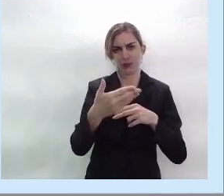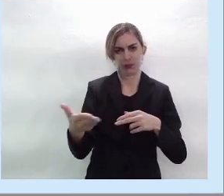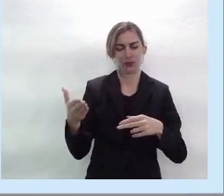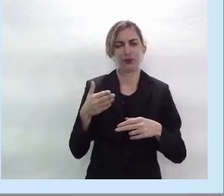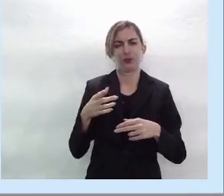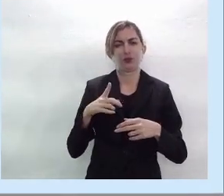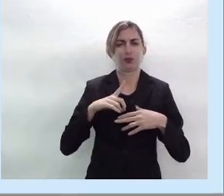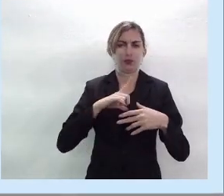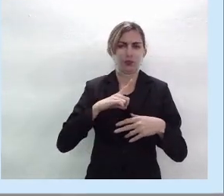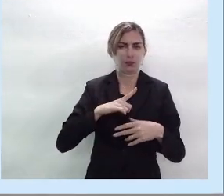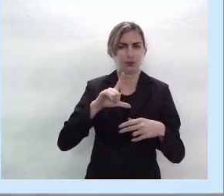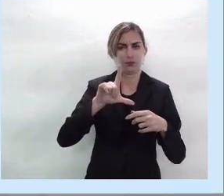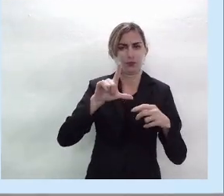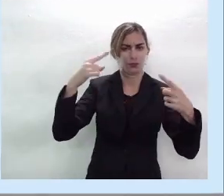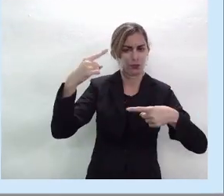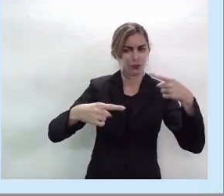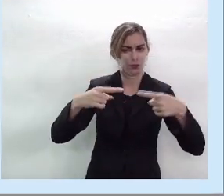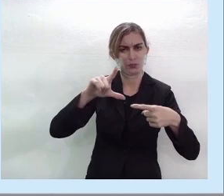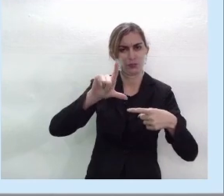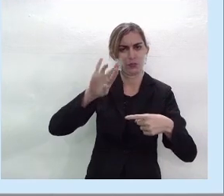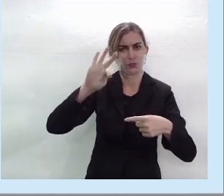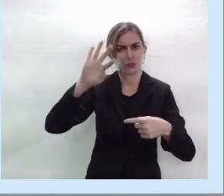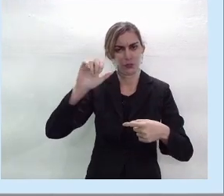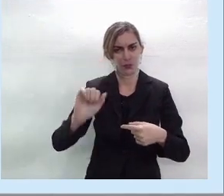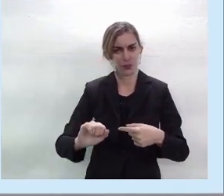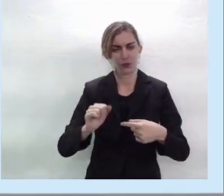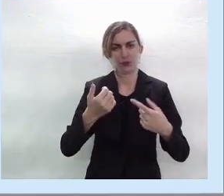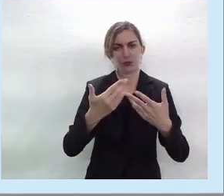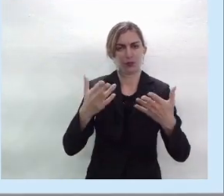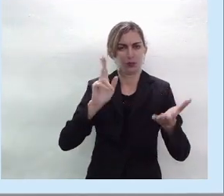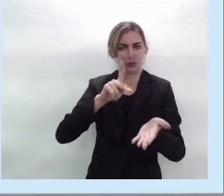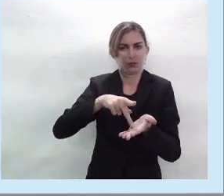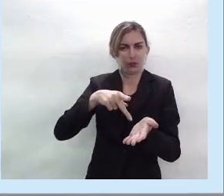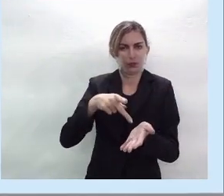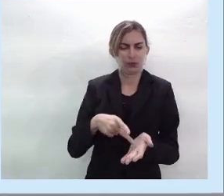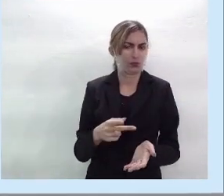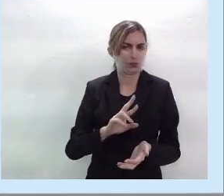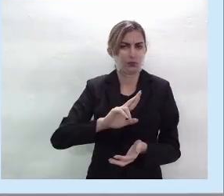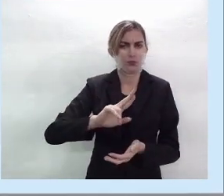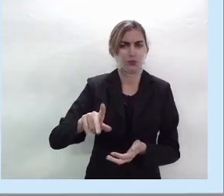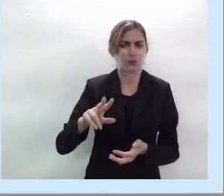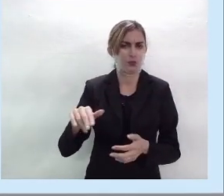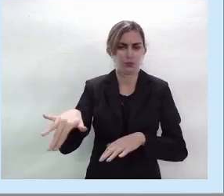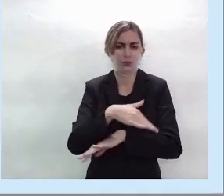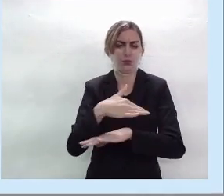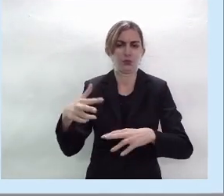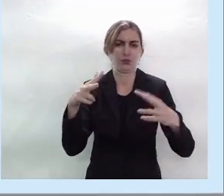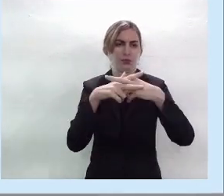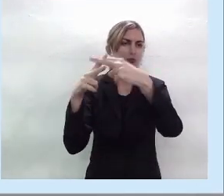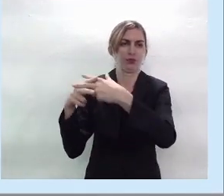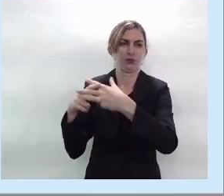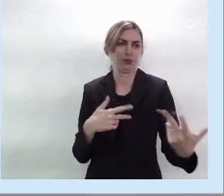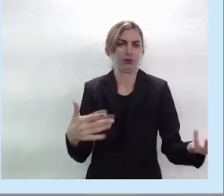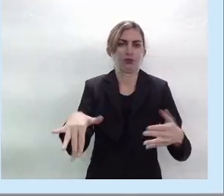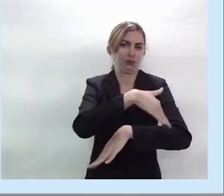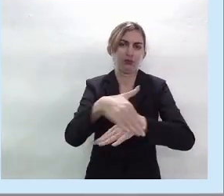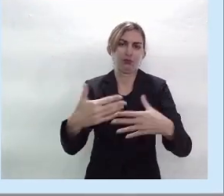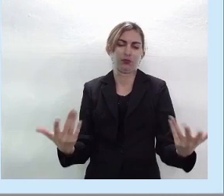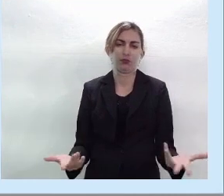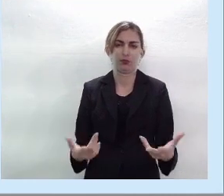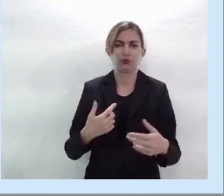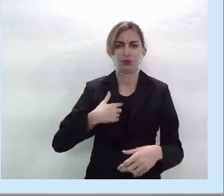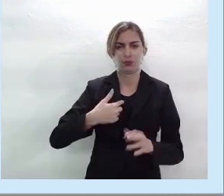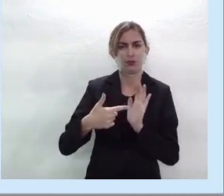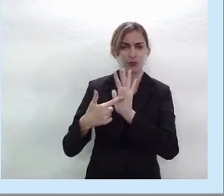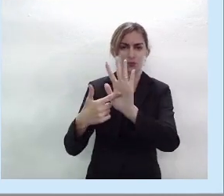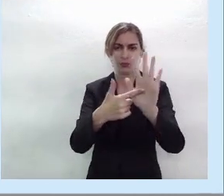bom? Então, quem luta não briga. E um lutador de verdade, ele não vai brigar na rua. Além disso,